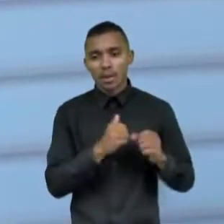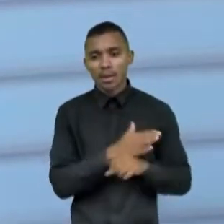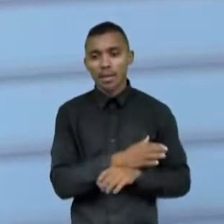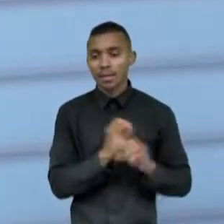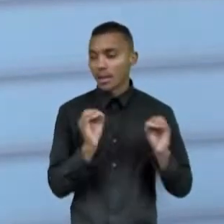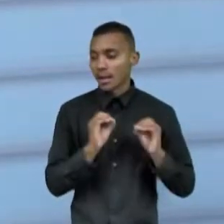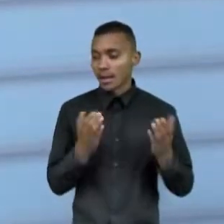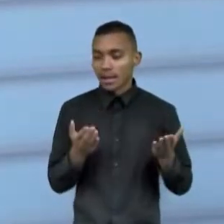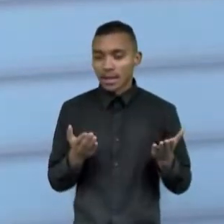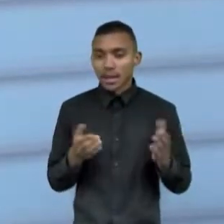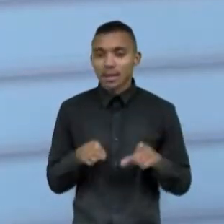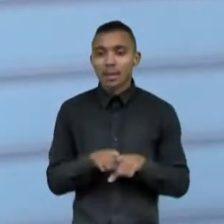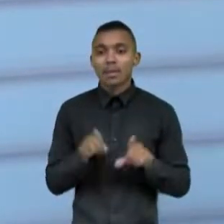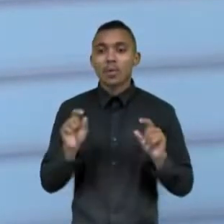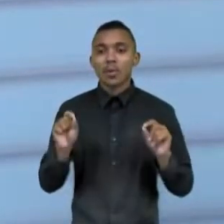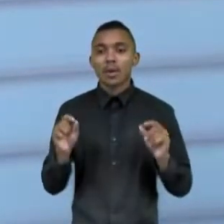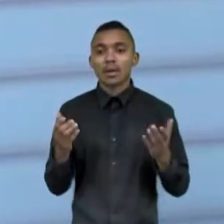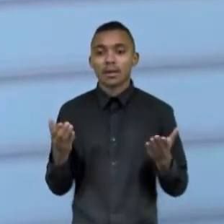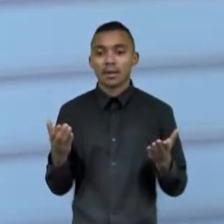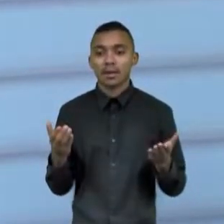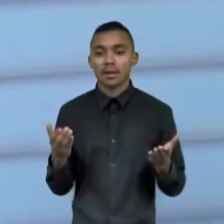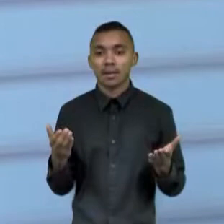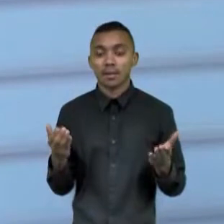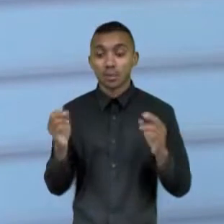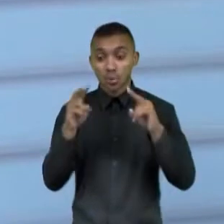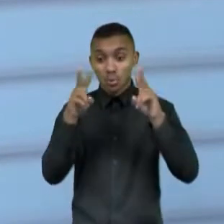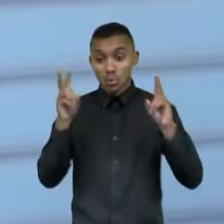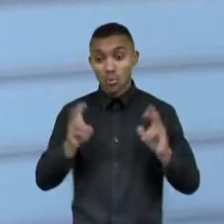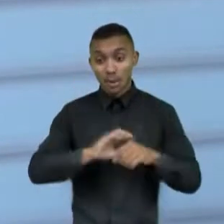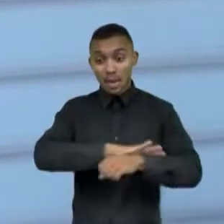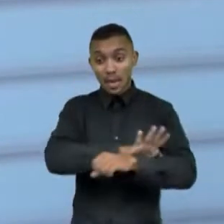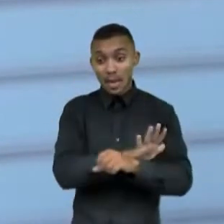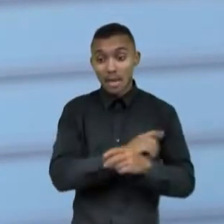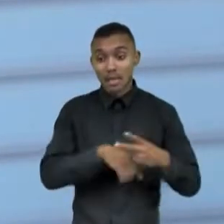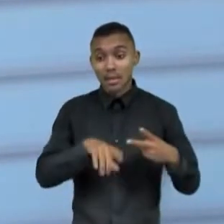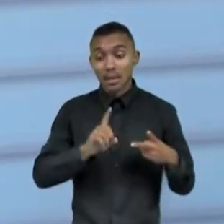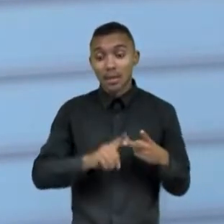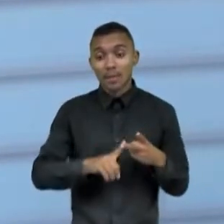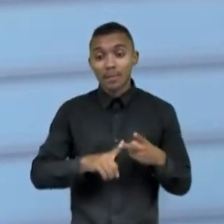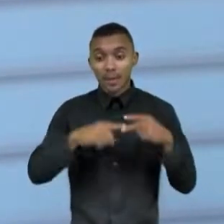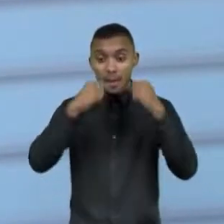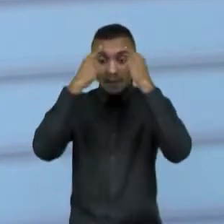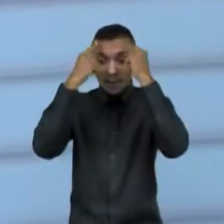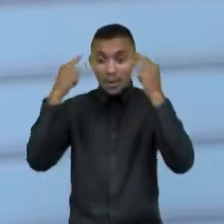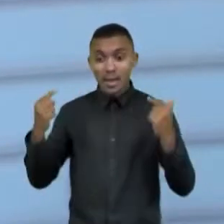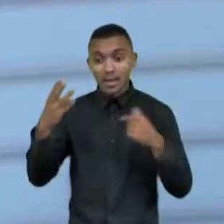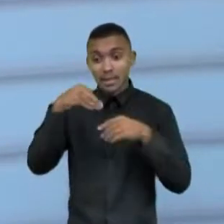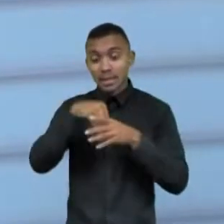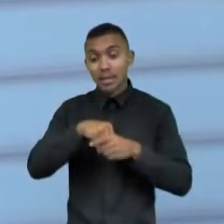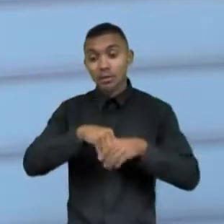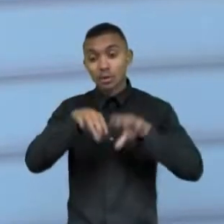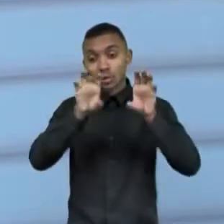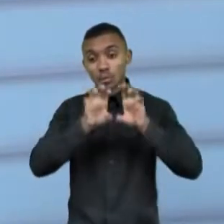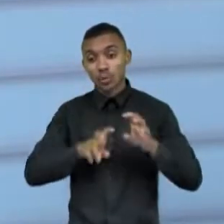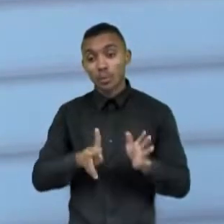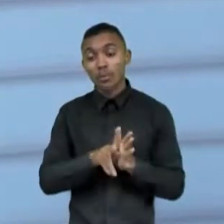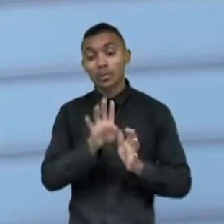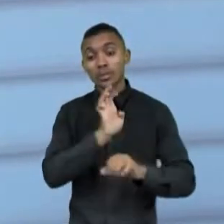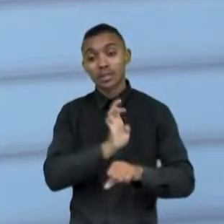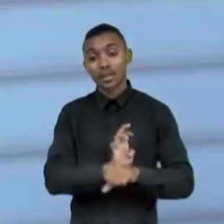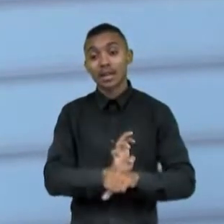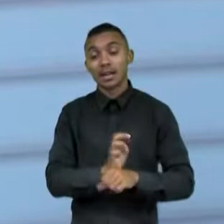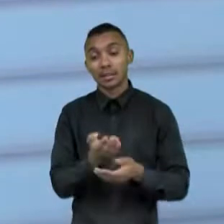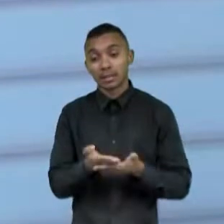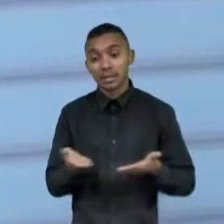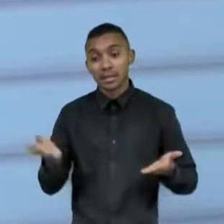trouxe da questão do racismo e da violência racializada no nosso estado, né? E aí falar um